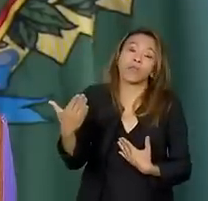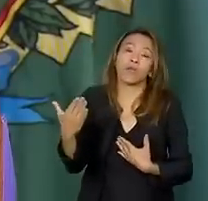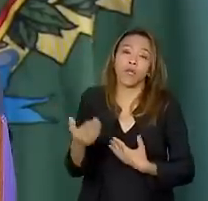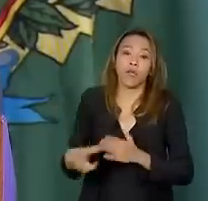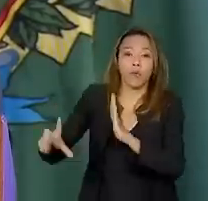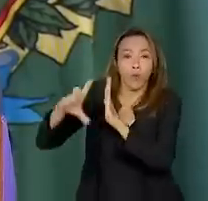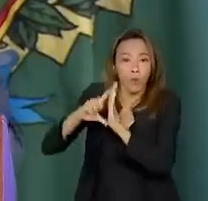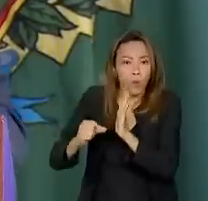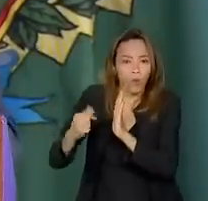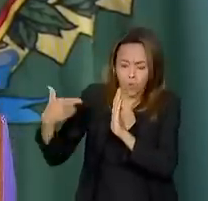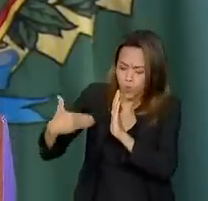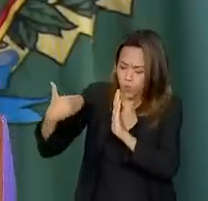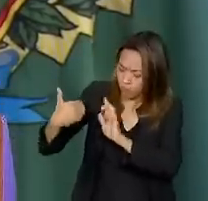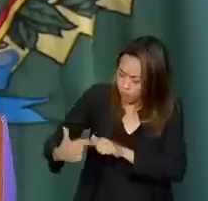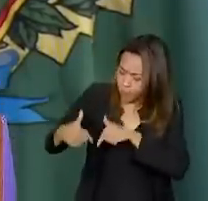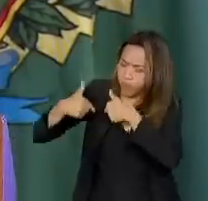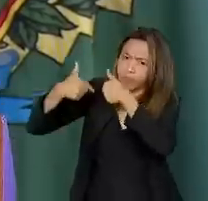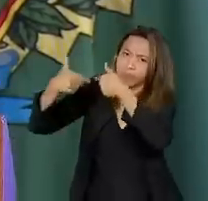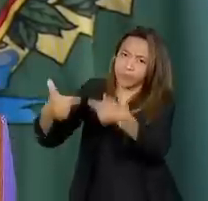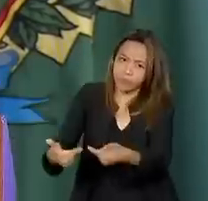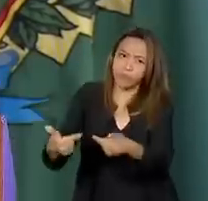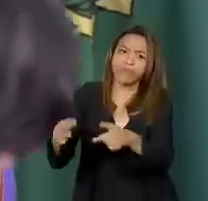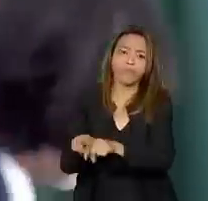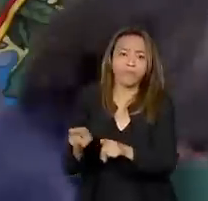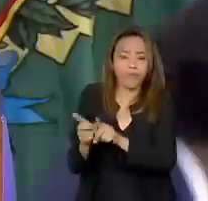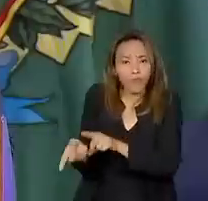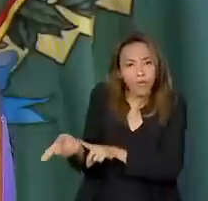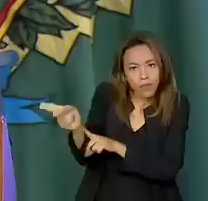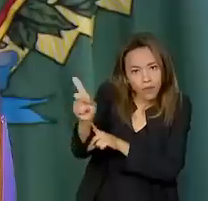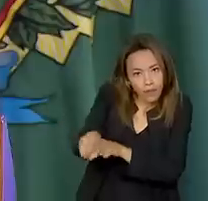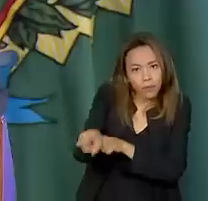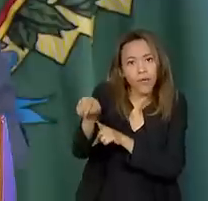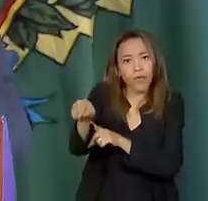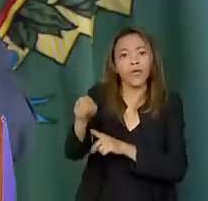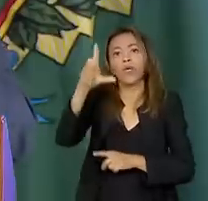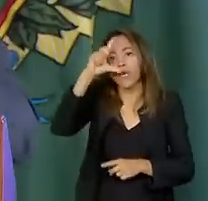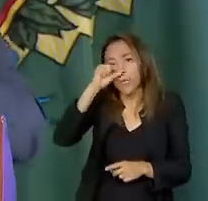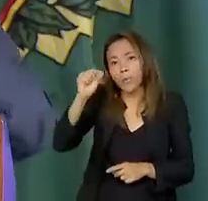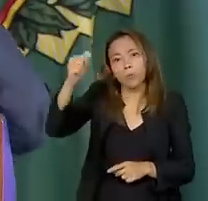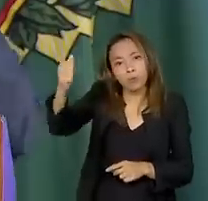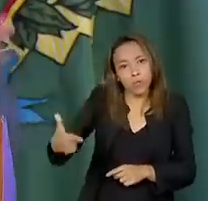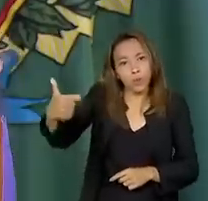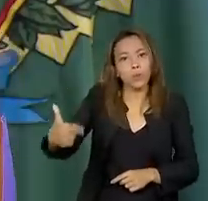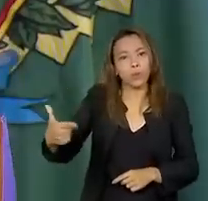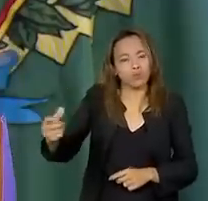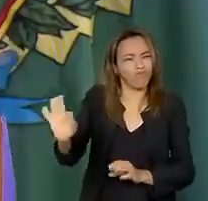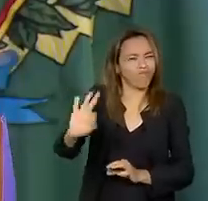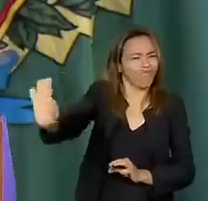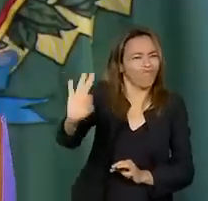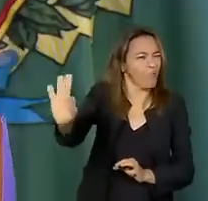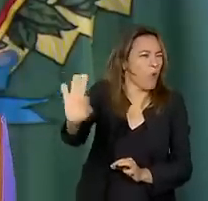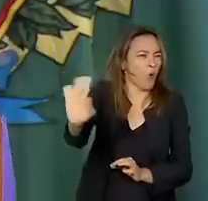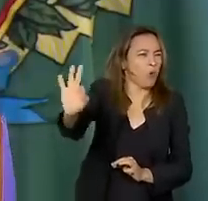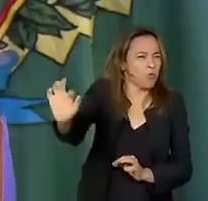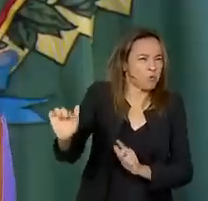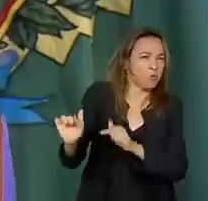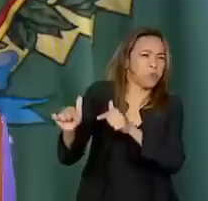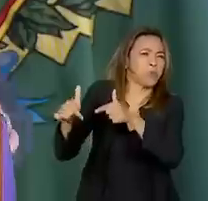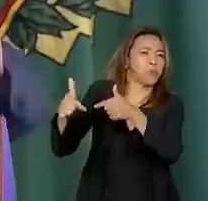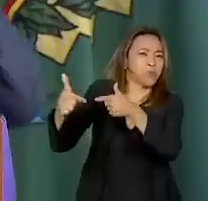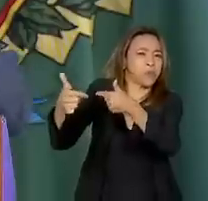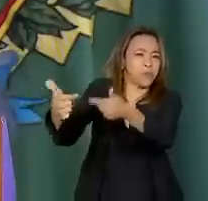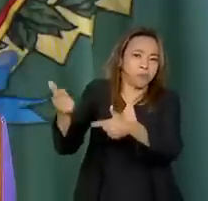trabalhou para ajudar a produzir, o companheiro Alckmin, que tem sido um vice exemplar e, mais do que vice, tem sido